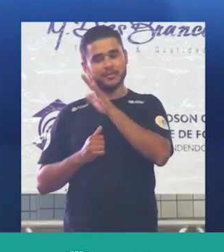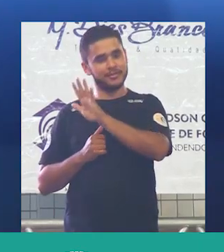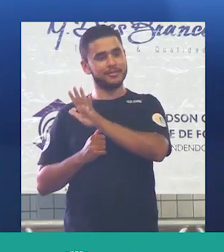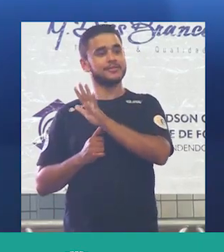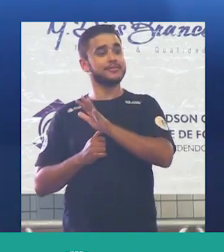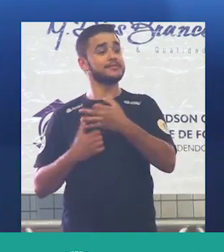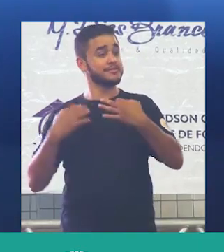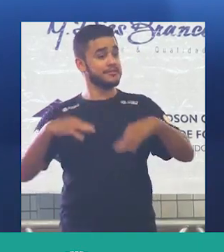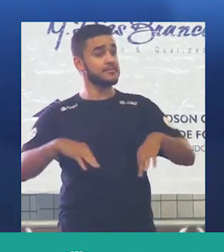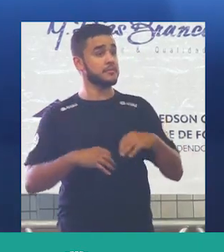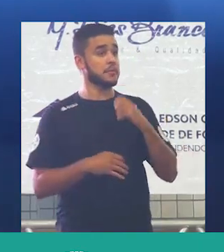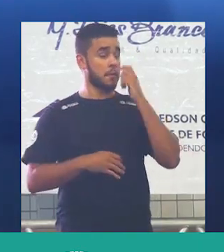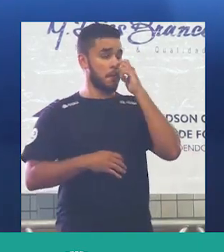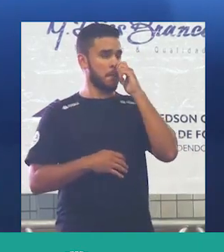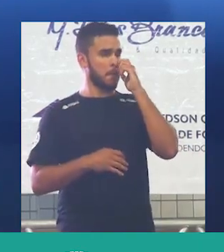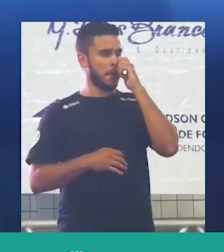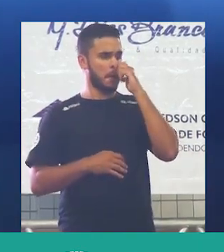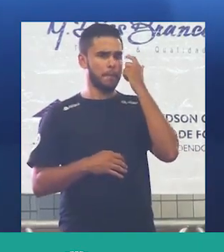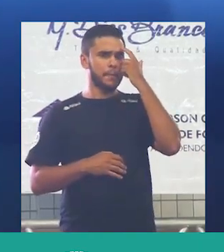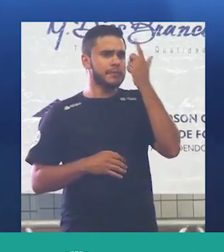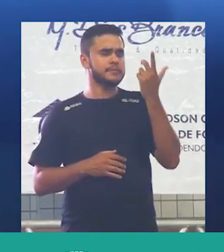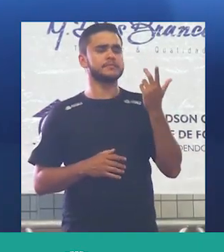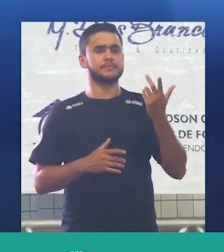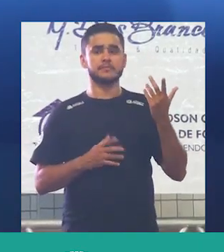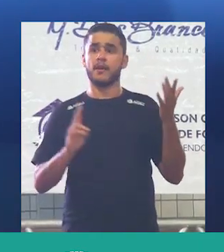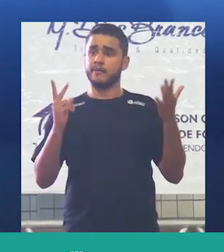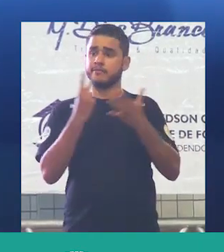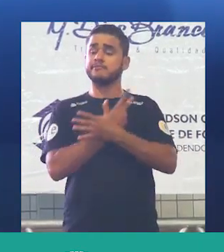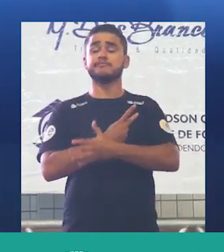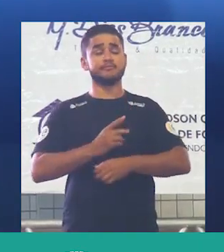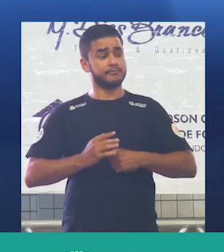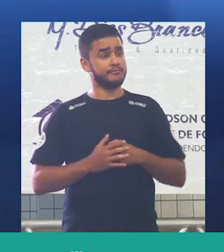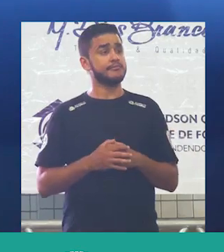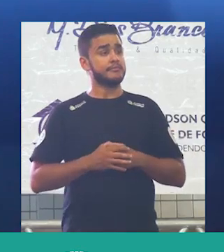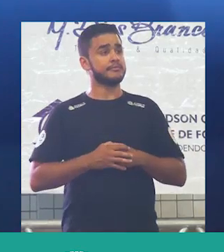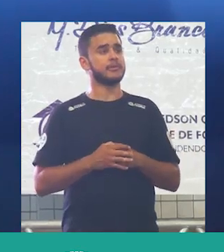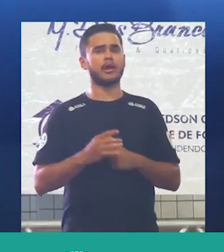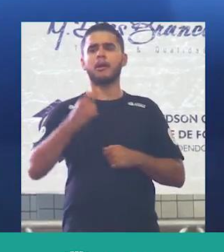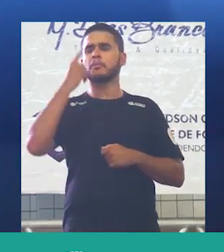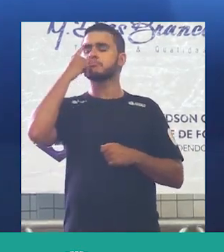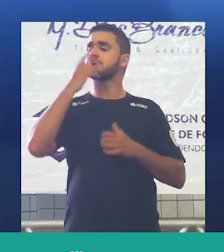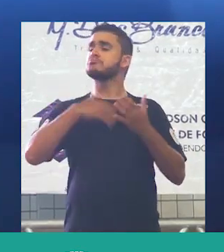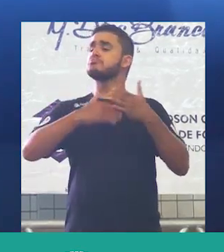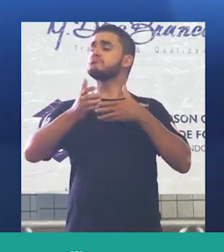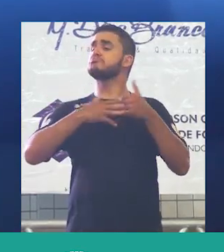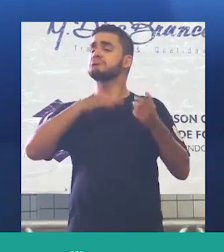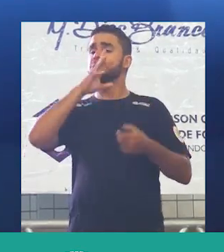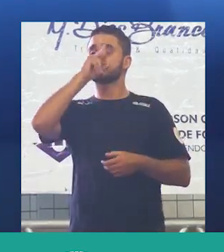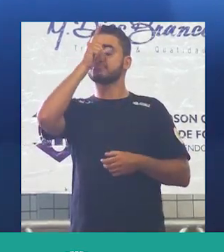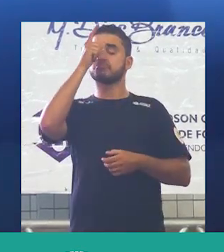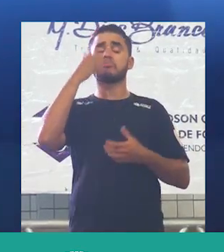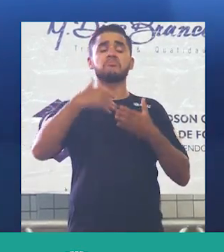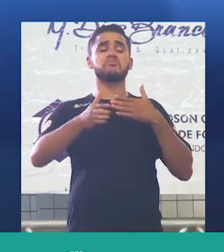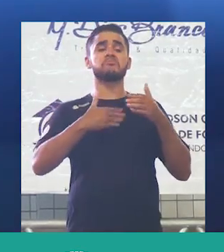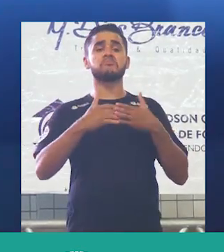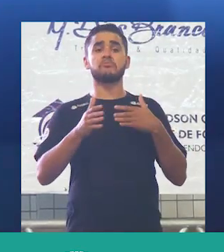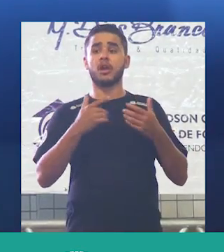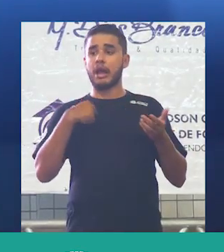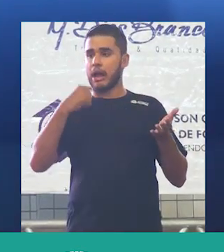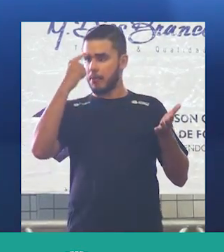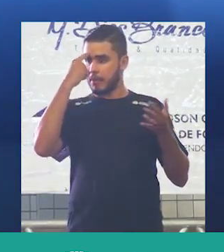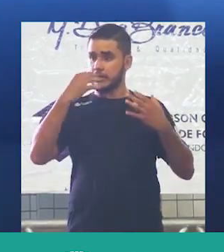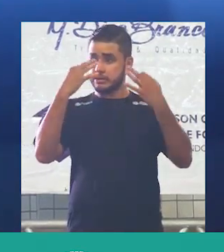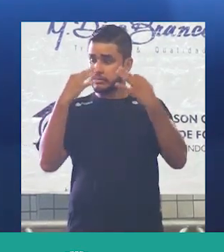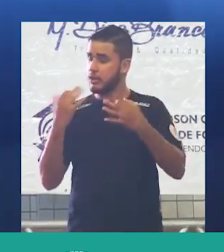só, quem é o doido, rapaz? Tem doido que faz isso, né? Tem doido que é doido, quer nem saber. Mas quem é que vai largar uma coisa